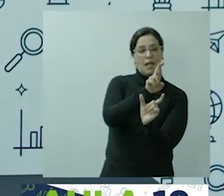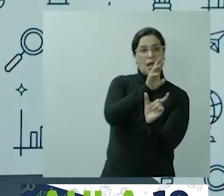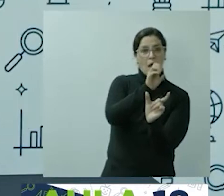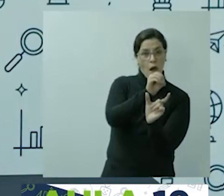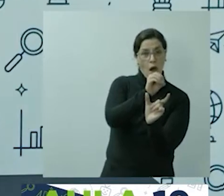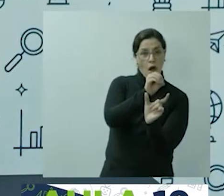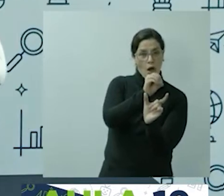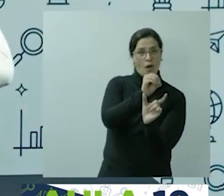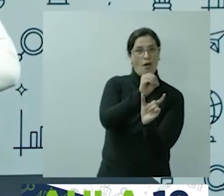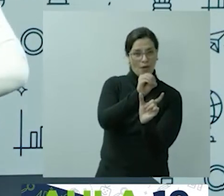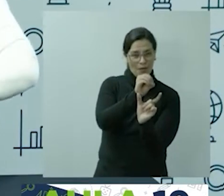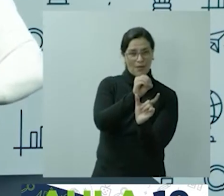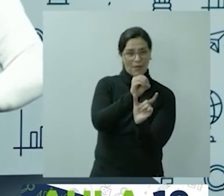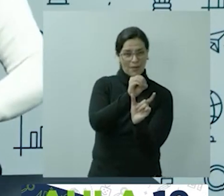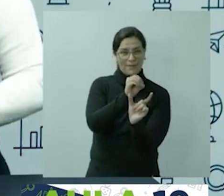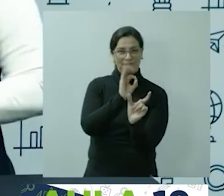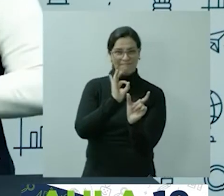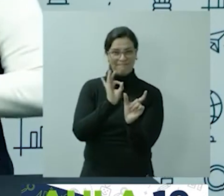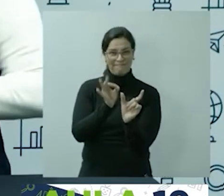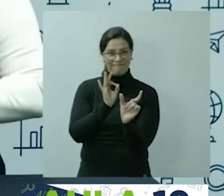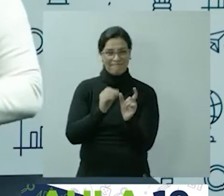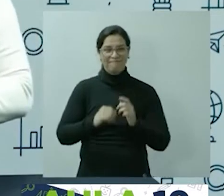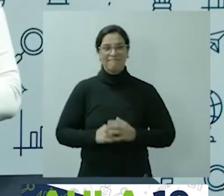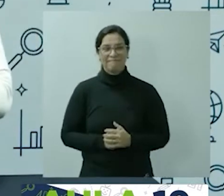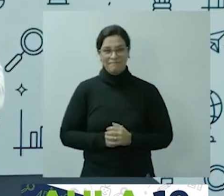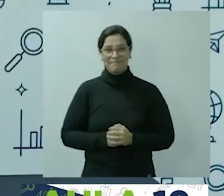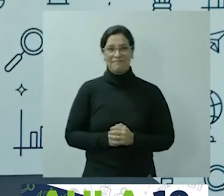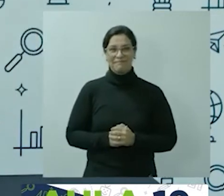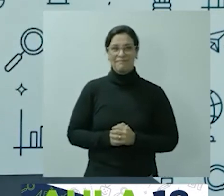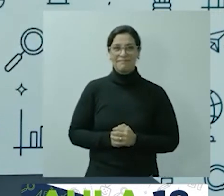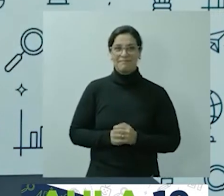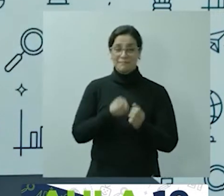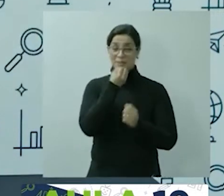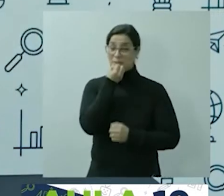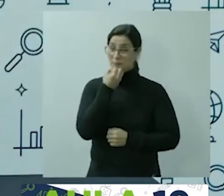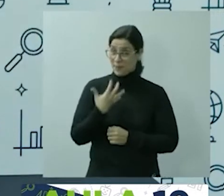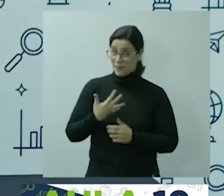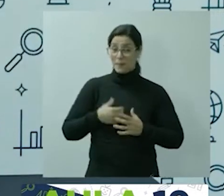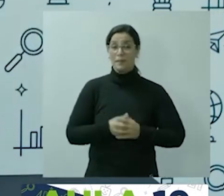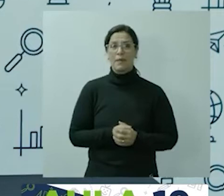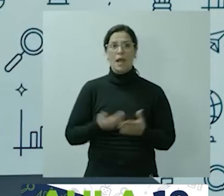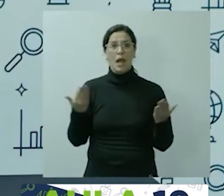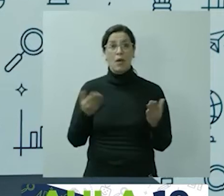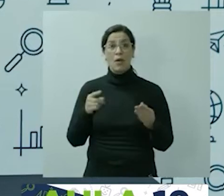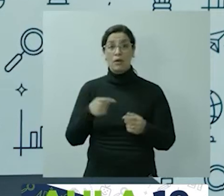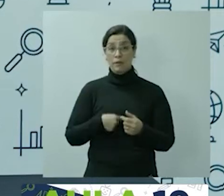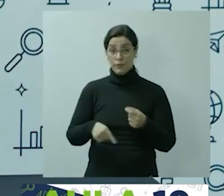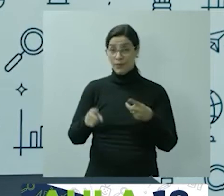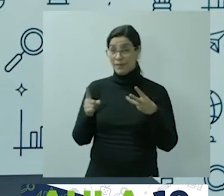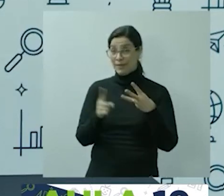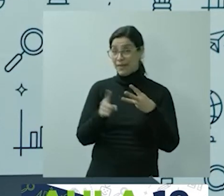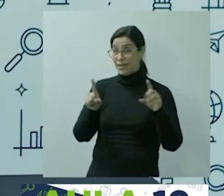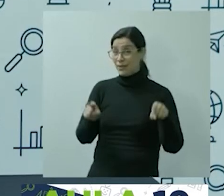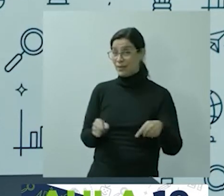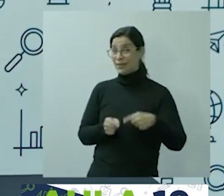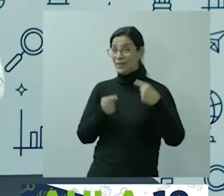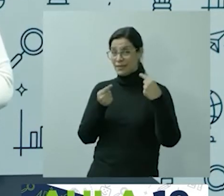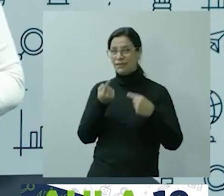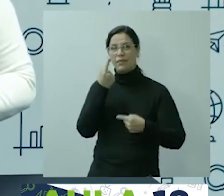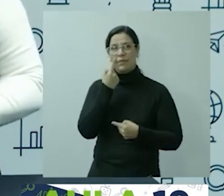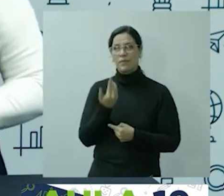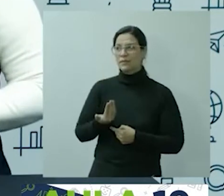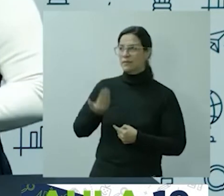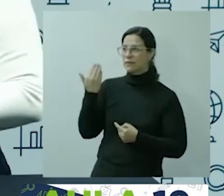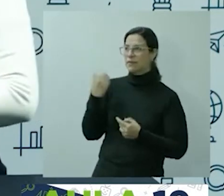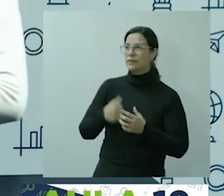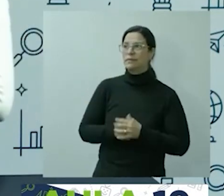ro, o R com o. Muito bem. Vamos para mais um desafio? Vejam